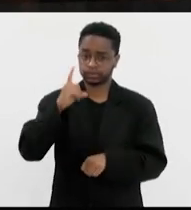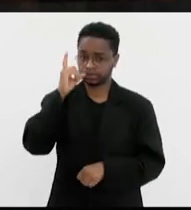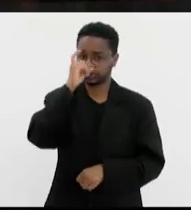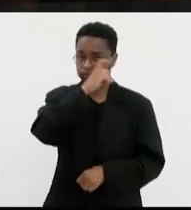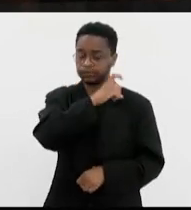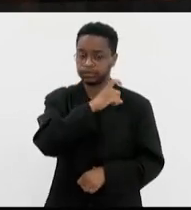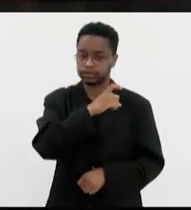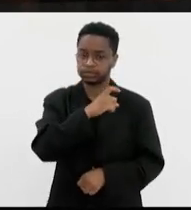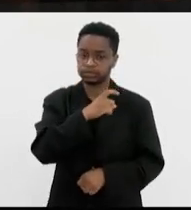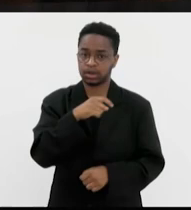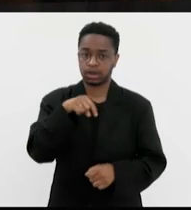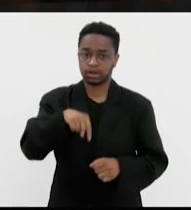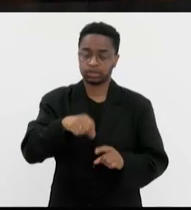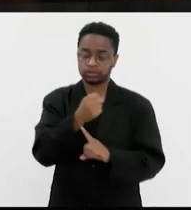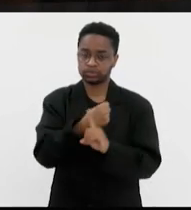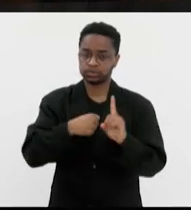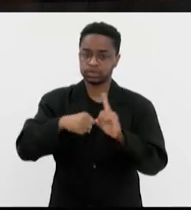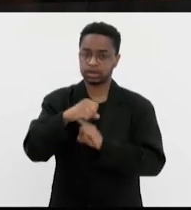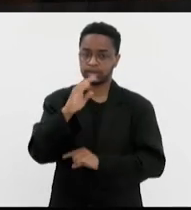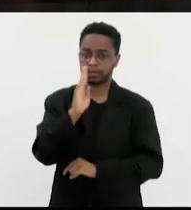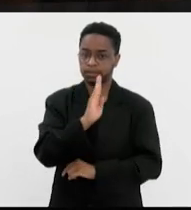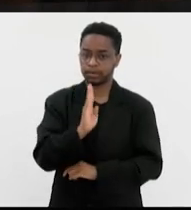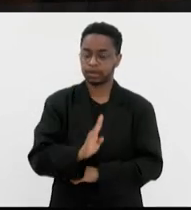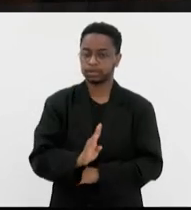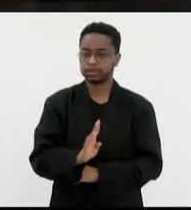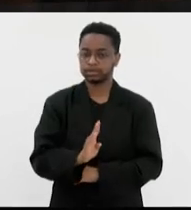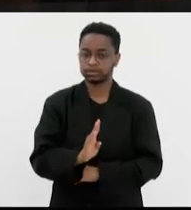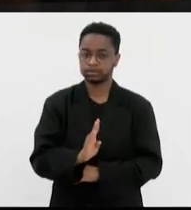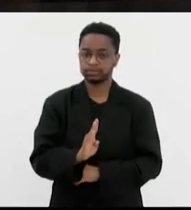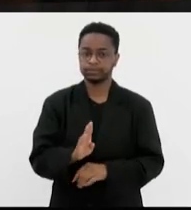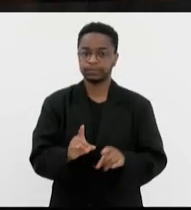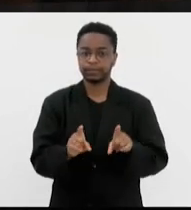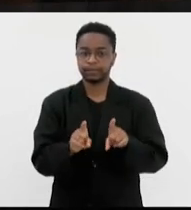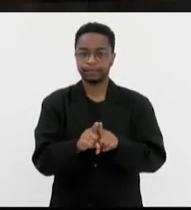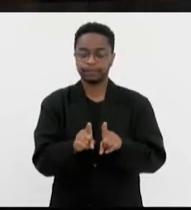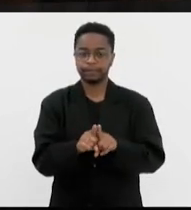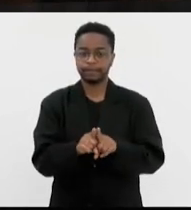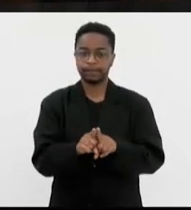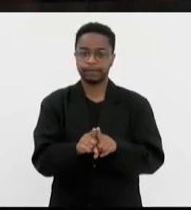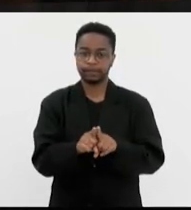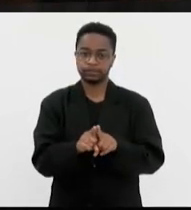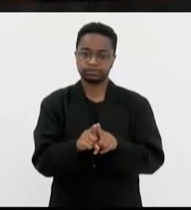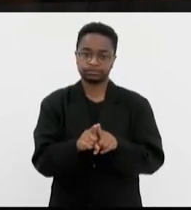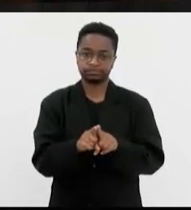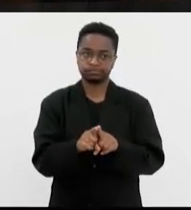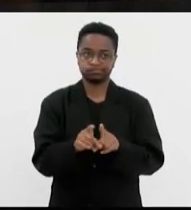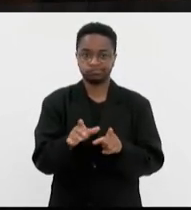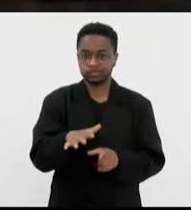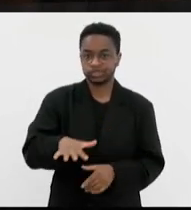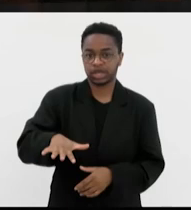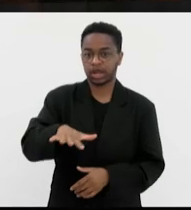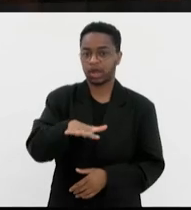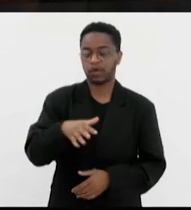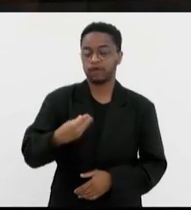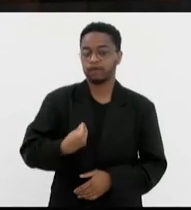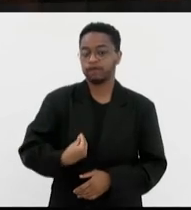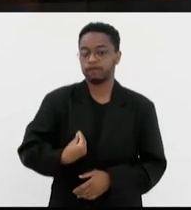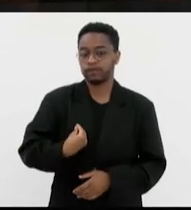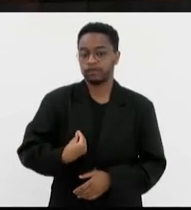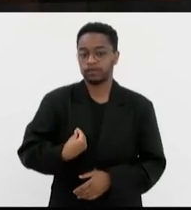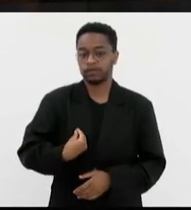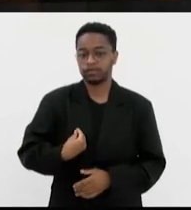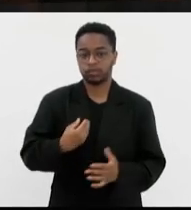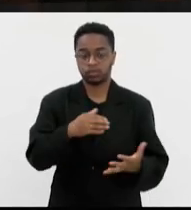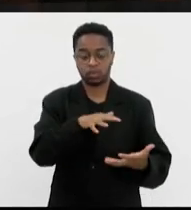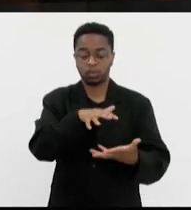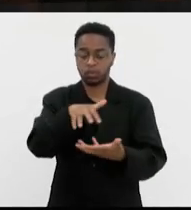que a sociedade brasileira, e até sou mais genérico, vive, a sociedade